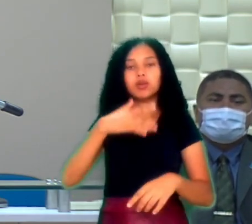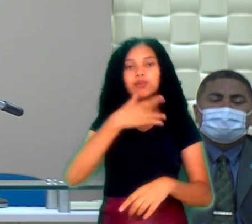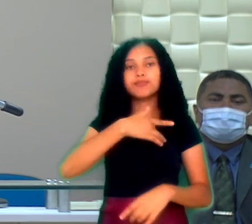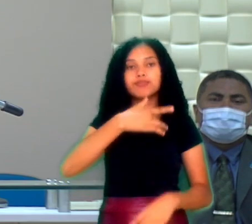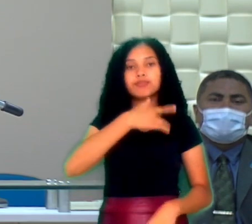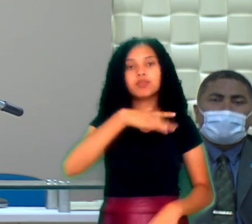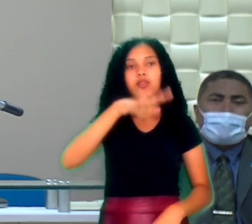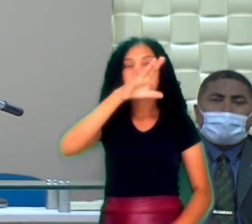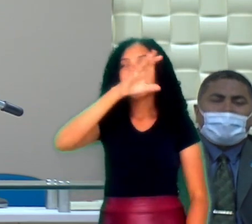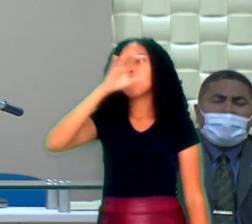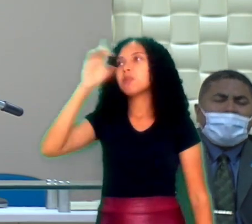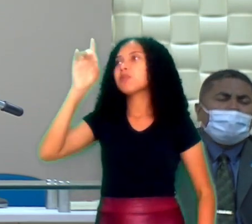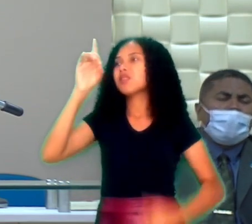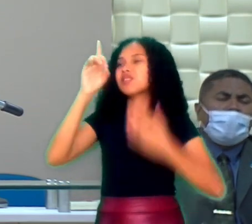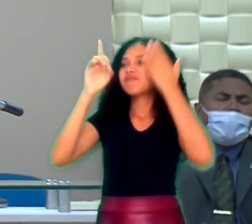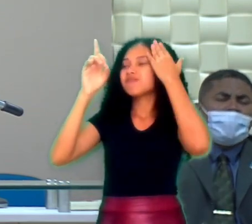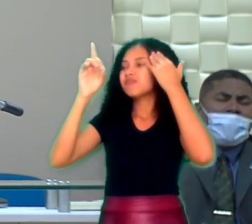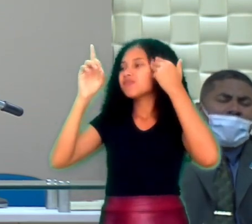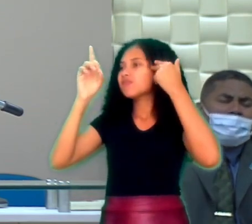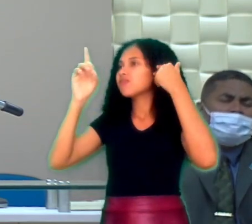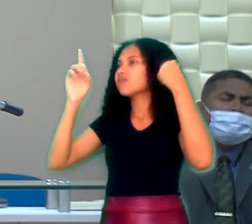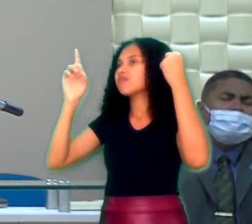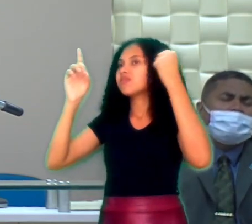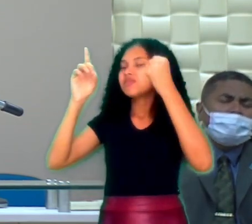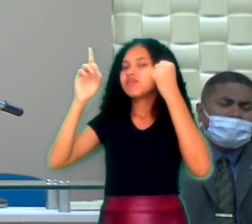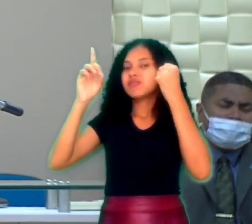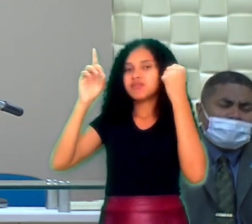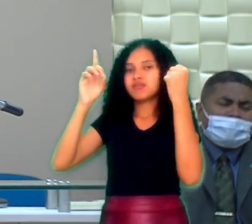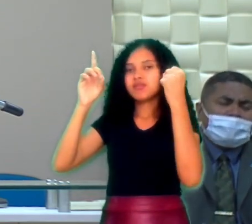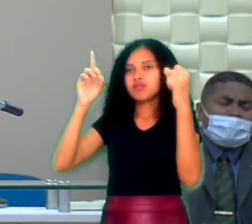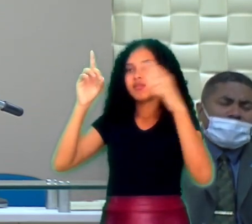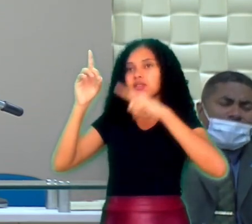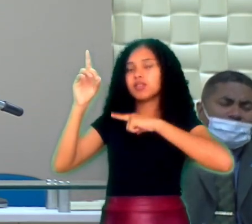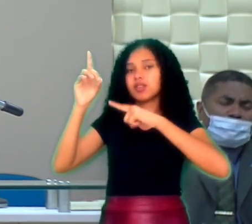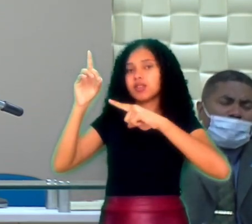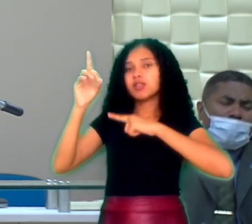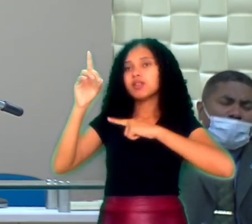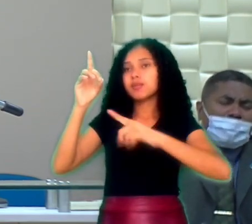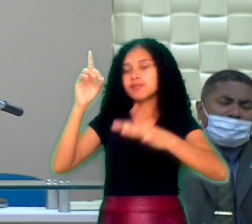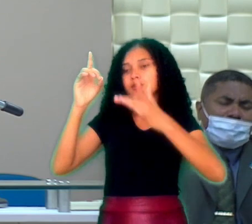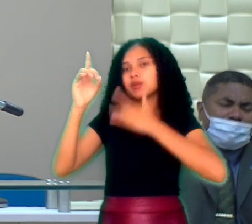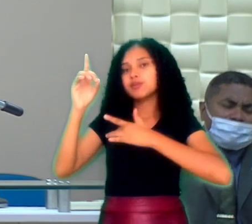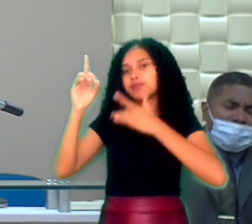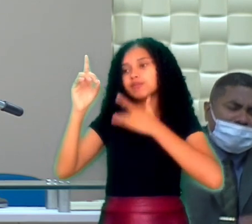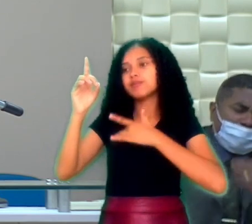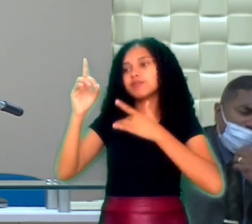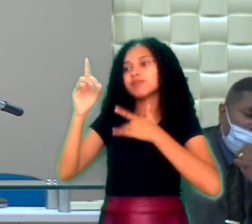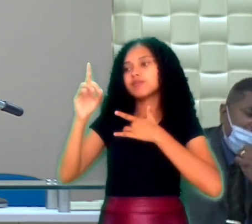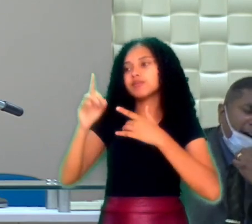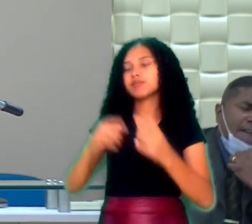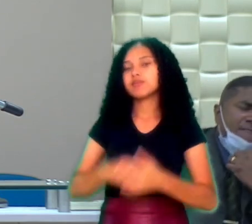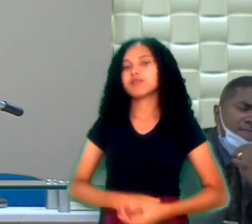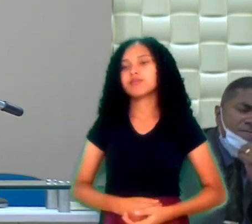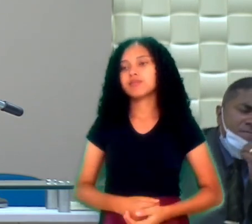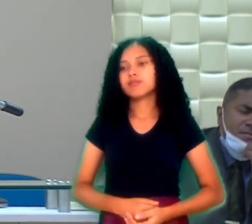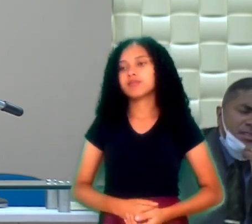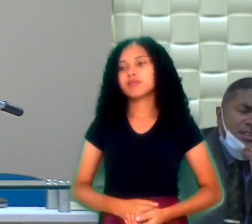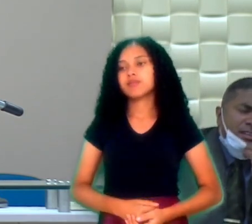Deus, de modo que aquela pessoa se arrependa e se volte para o Senhor, para servir ao Senhor de todo o